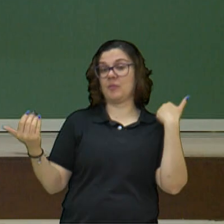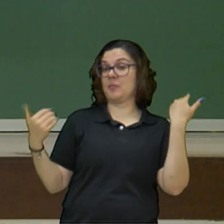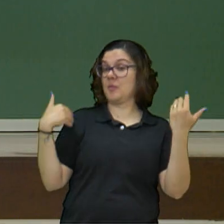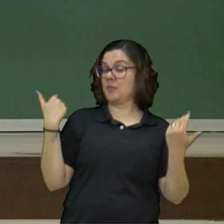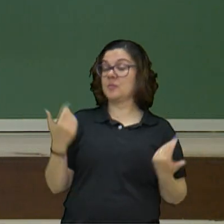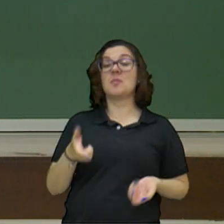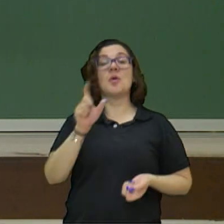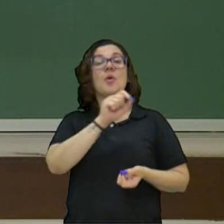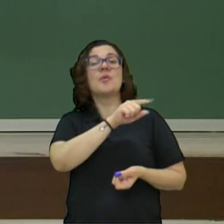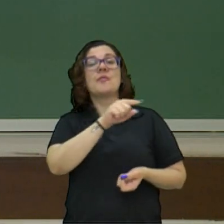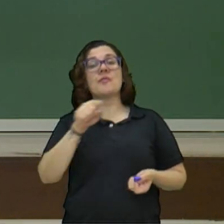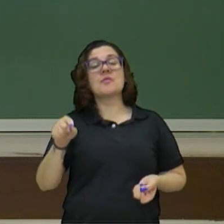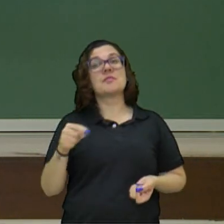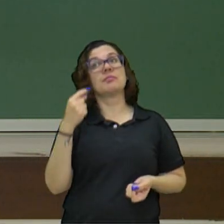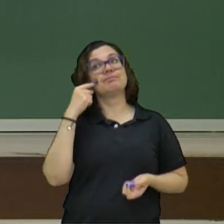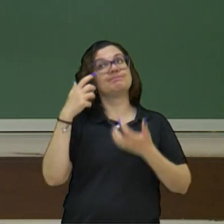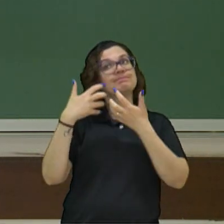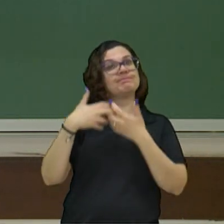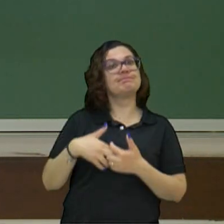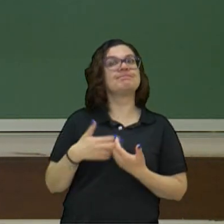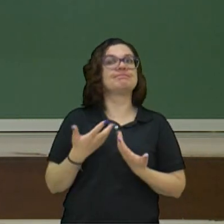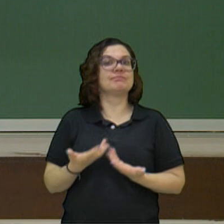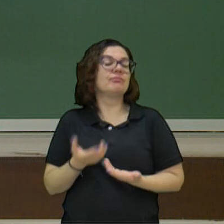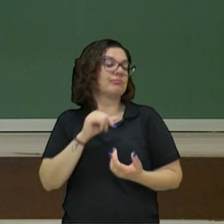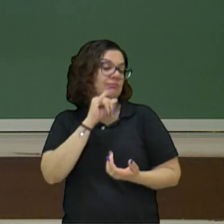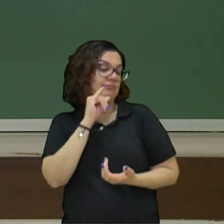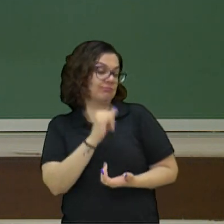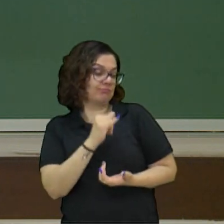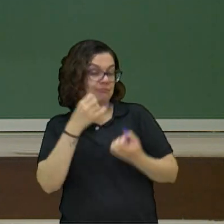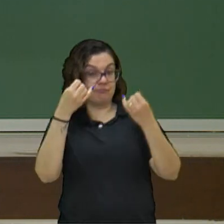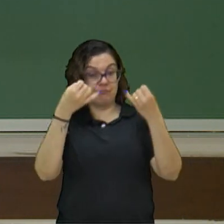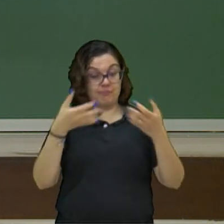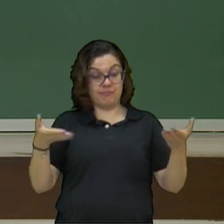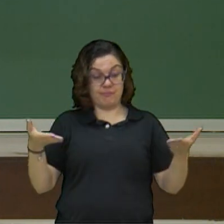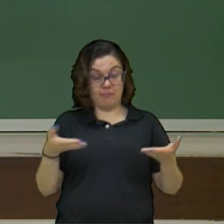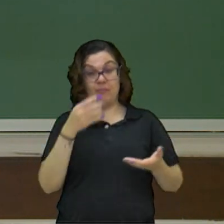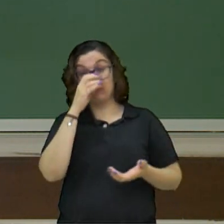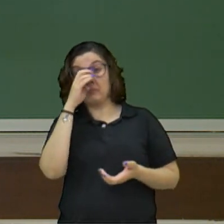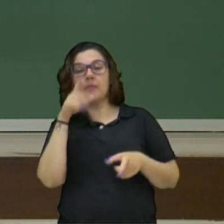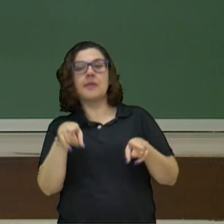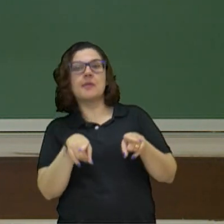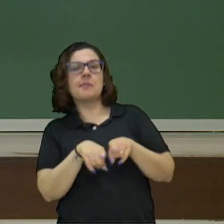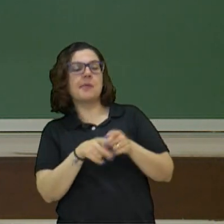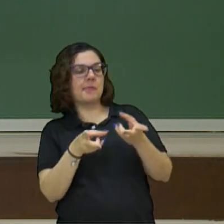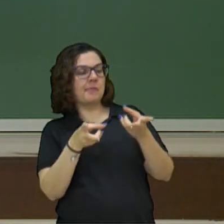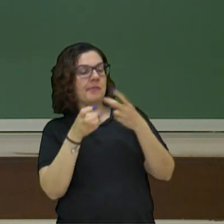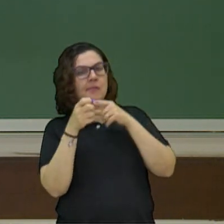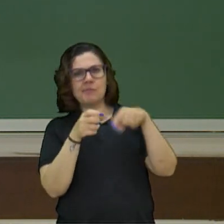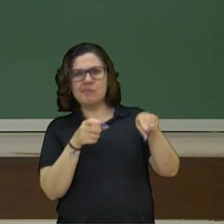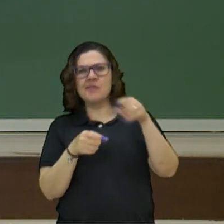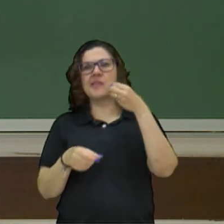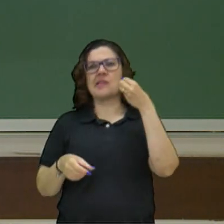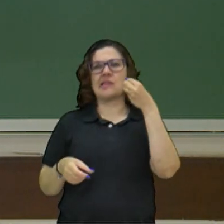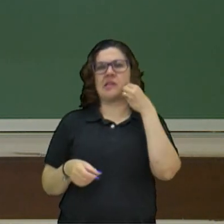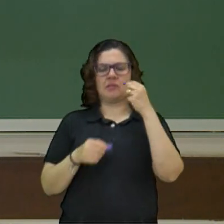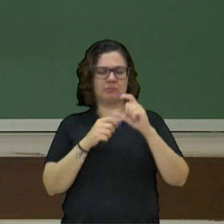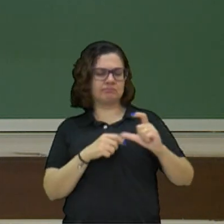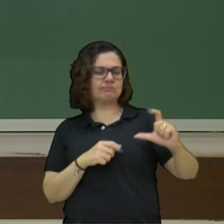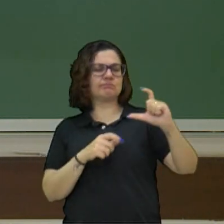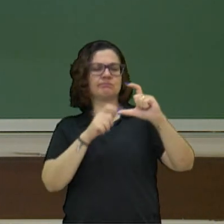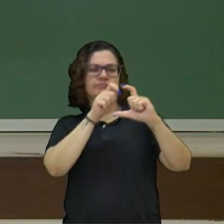então o que que vai pensar nessa atividade o que a gente acabou de falar água a pouco e vê se você consegue produzir um